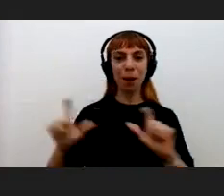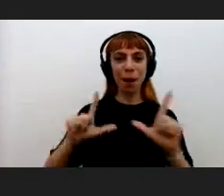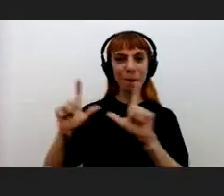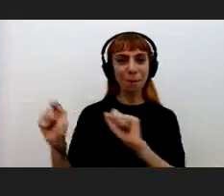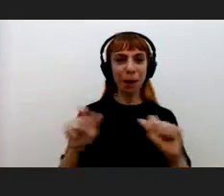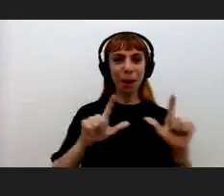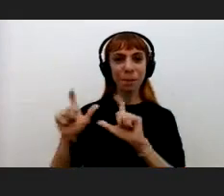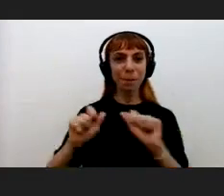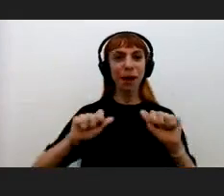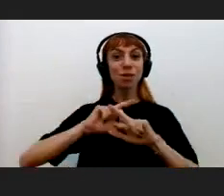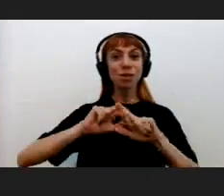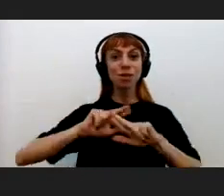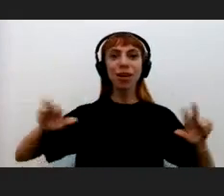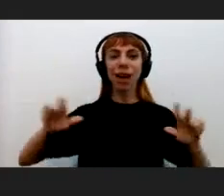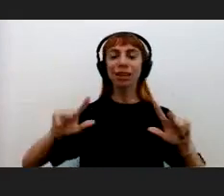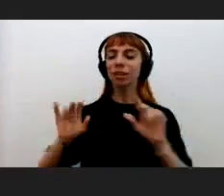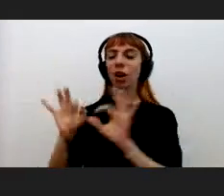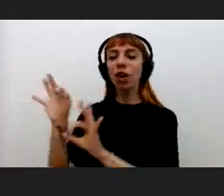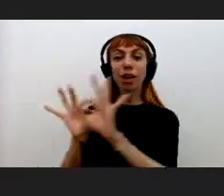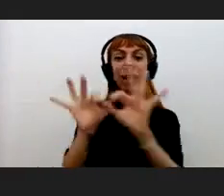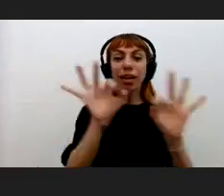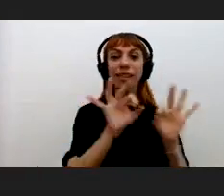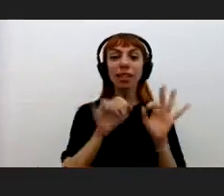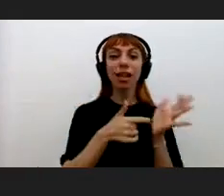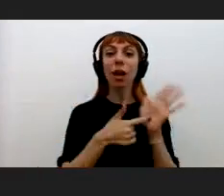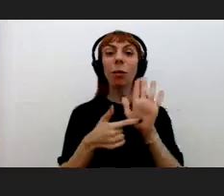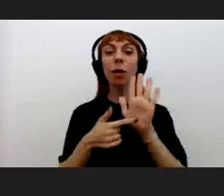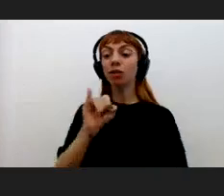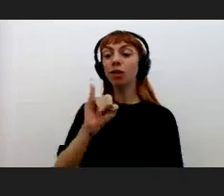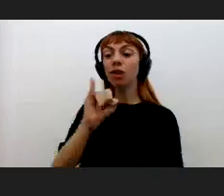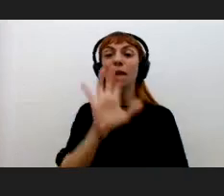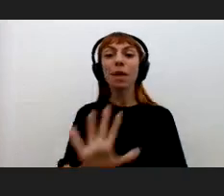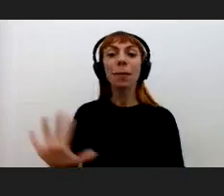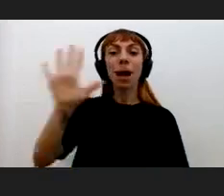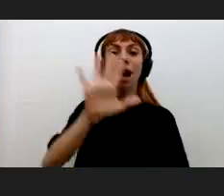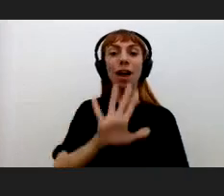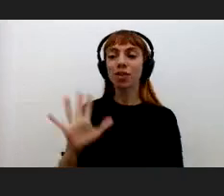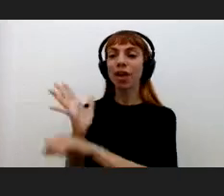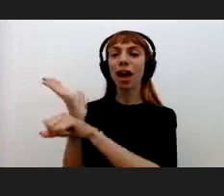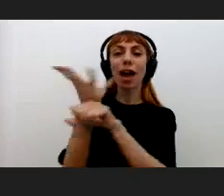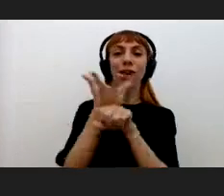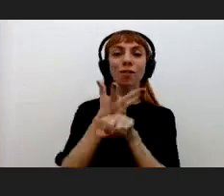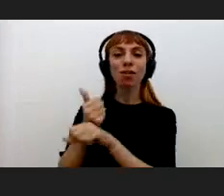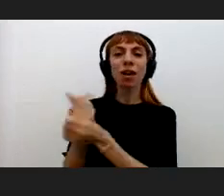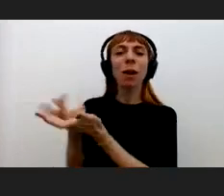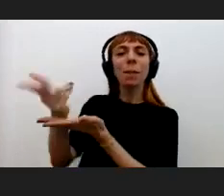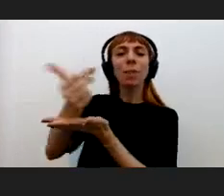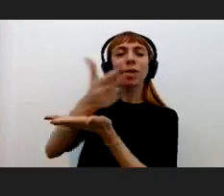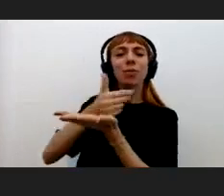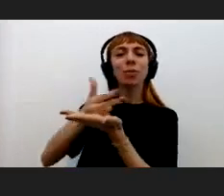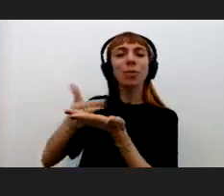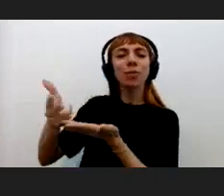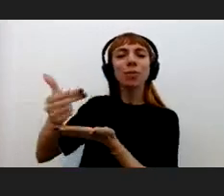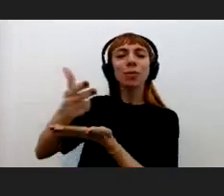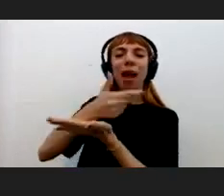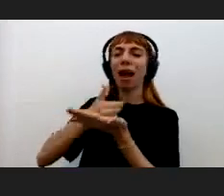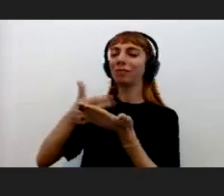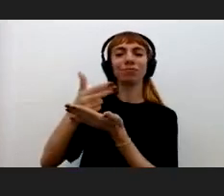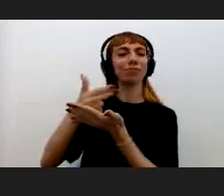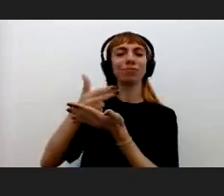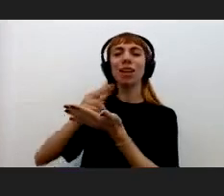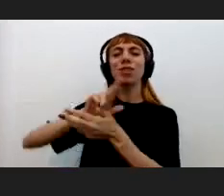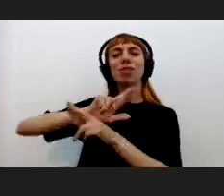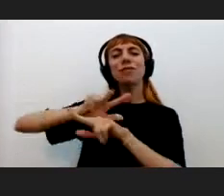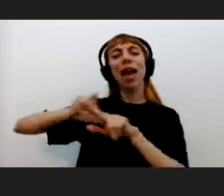algumas peças artísticas, algumas produções artísticas, pintura, desenho, ilustrações, etc., que foram elaboradas